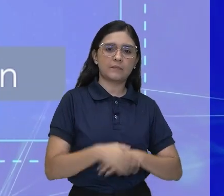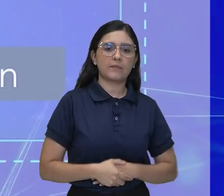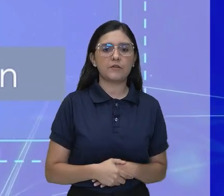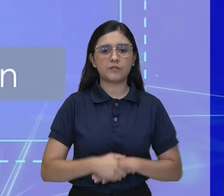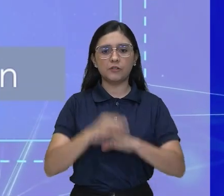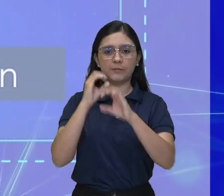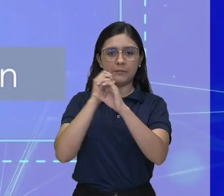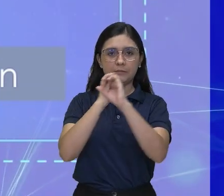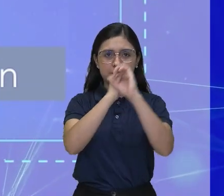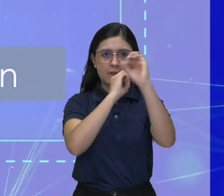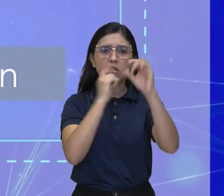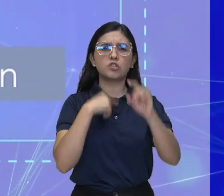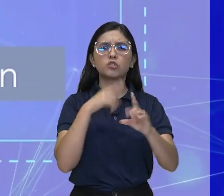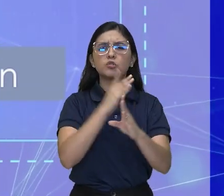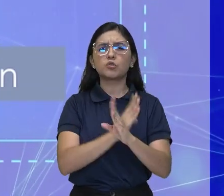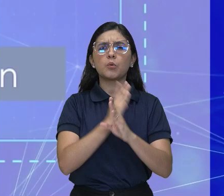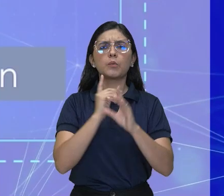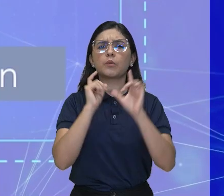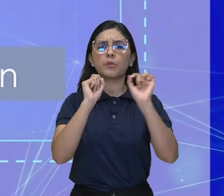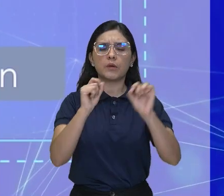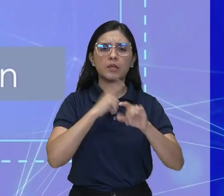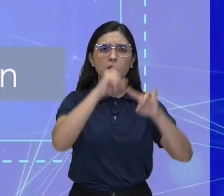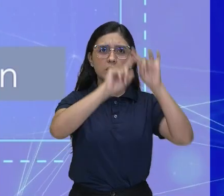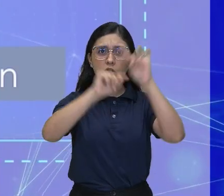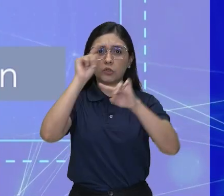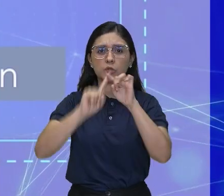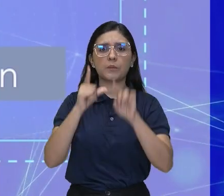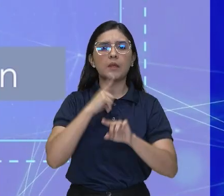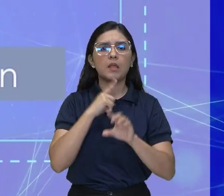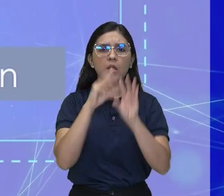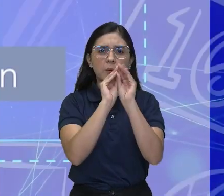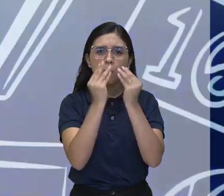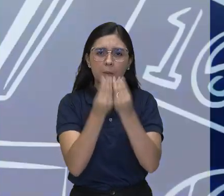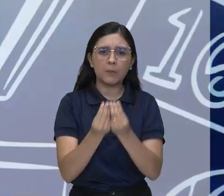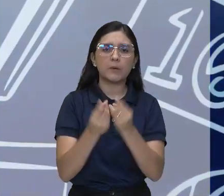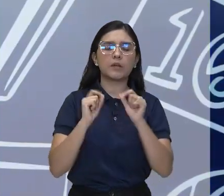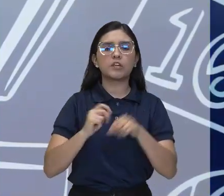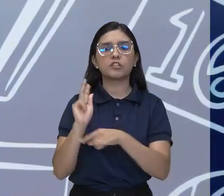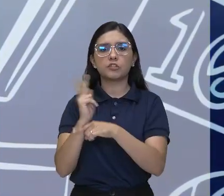que descobriu que as estrelas são compostas principalmente de hidrogênio e hélio.